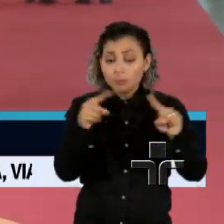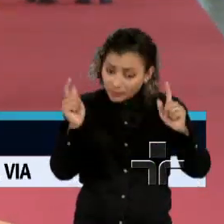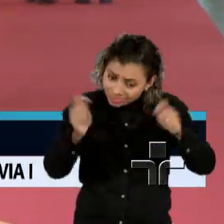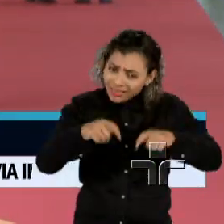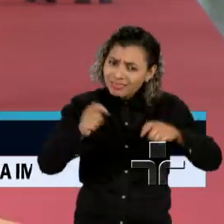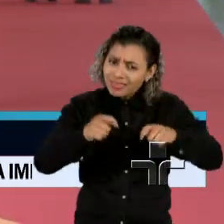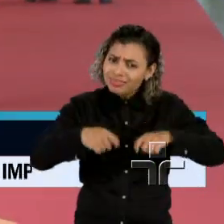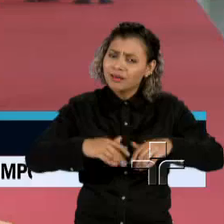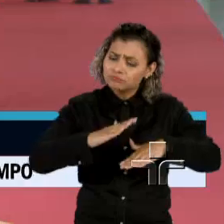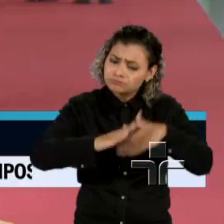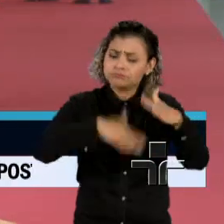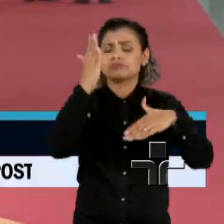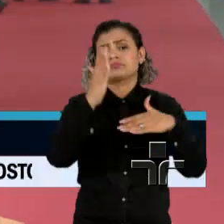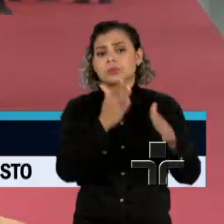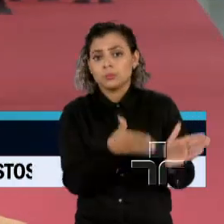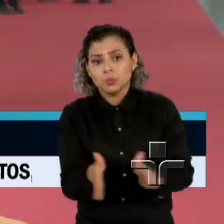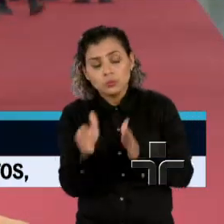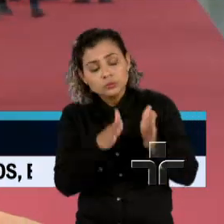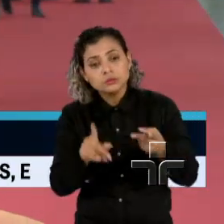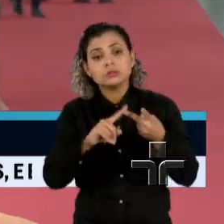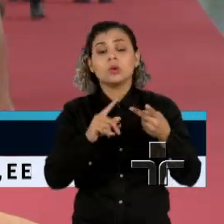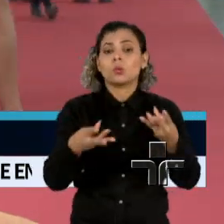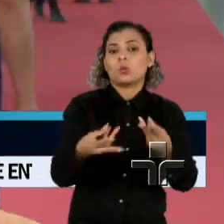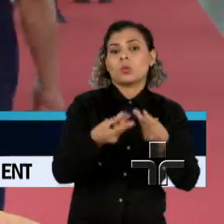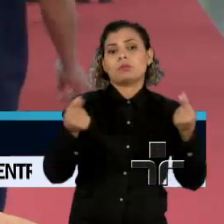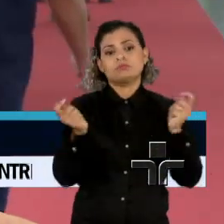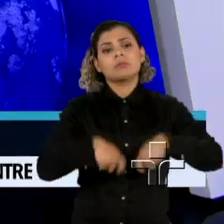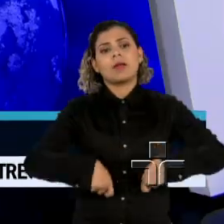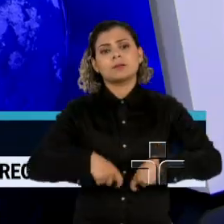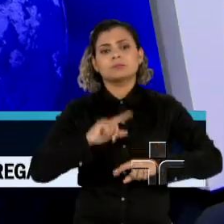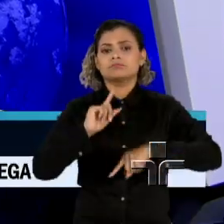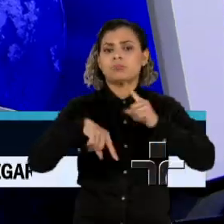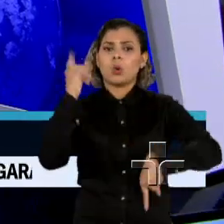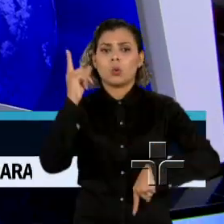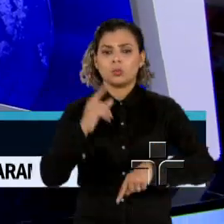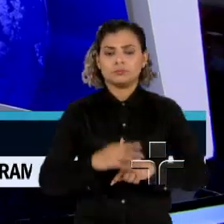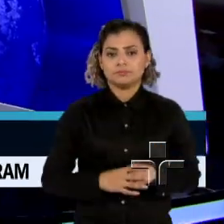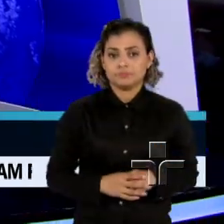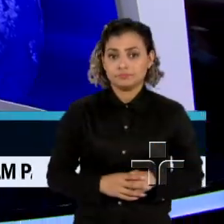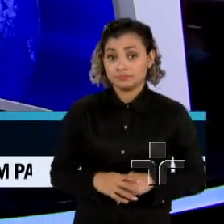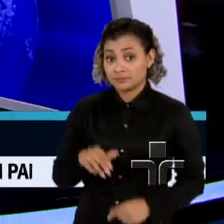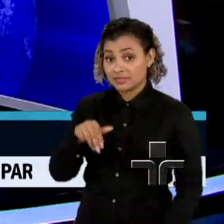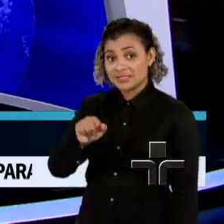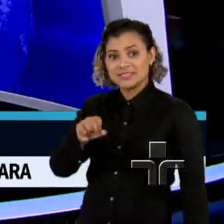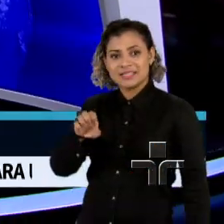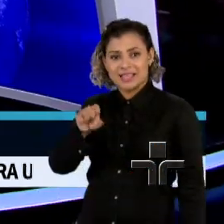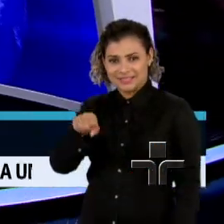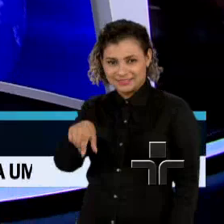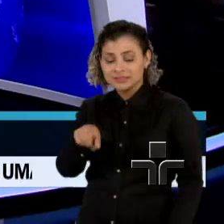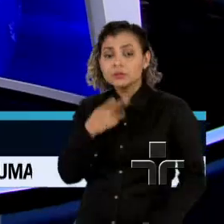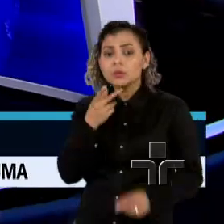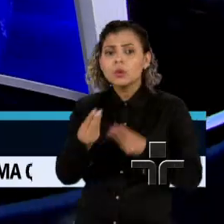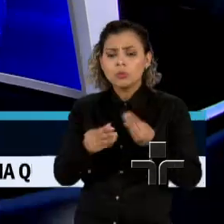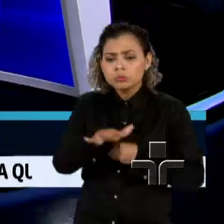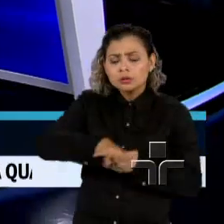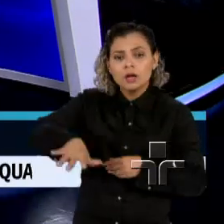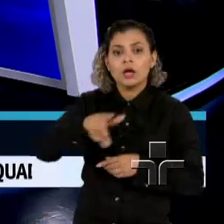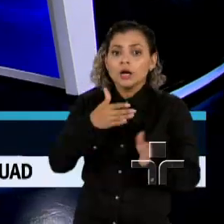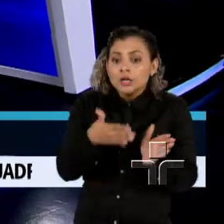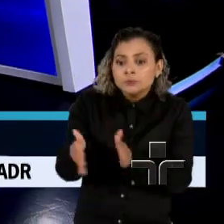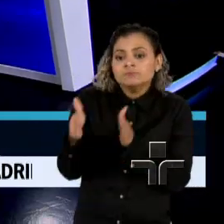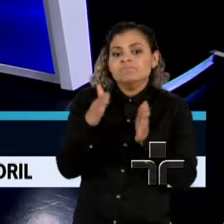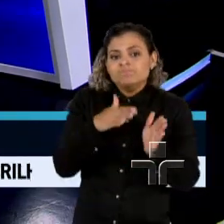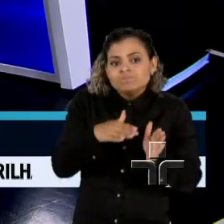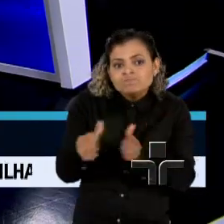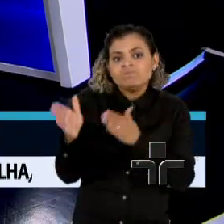para melhorar produtividade e qualidade. Cenes, como nós vimos aí, a indústria de transformação reagindo um pouco, ainda que a